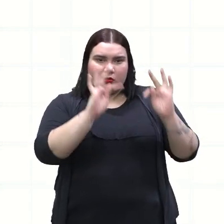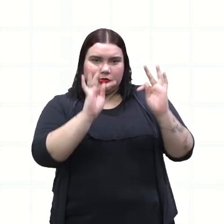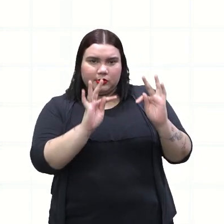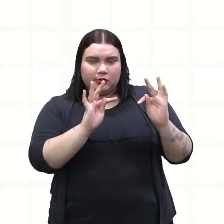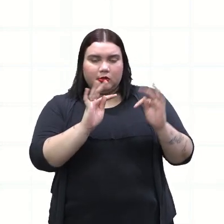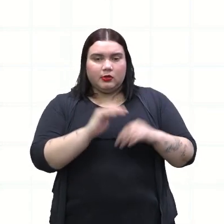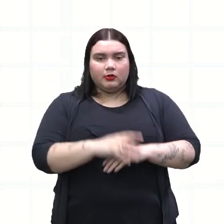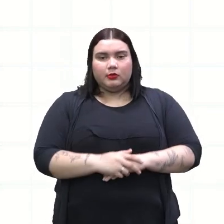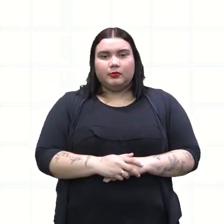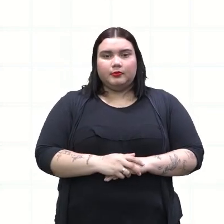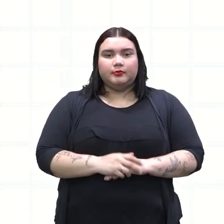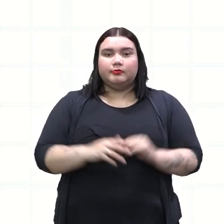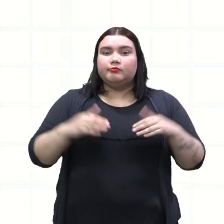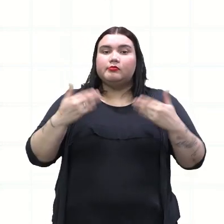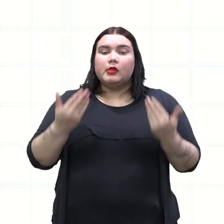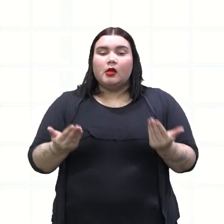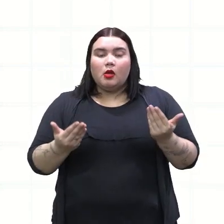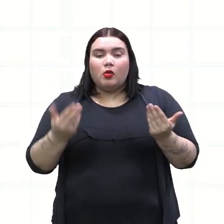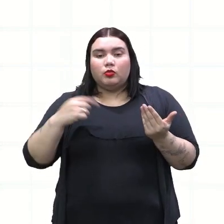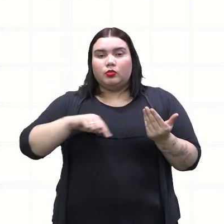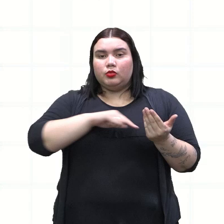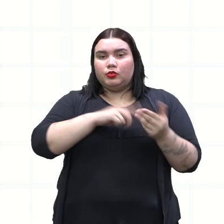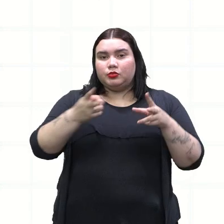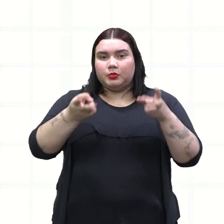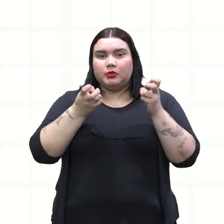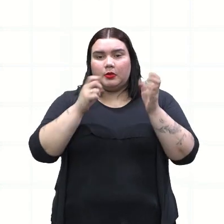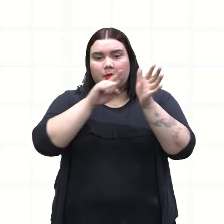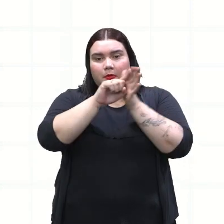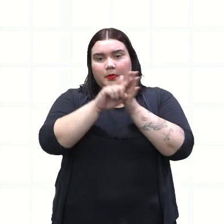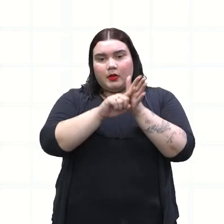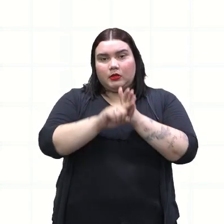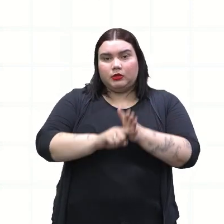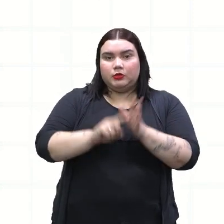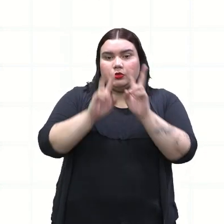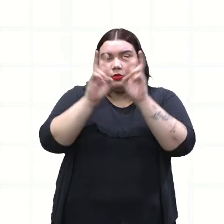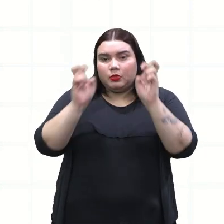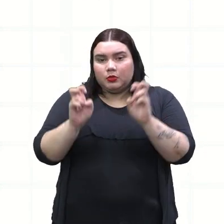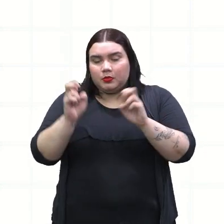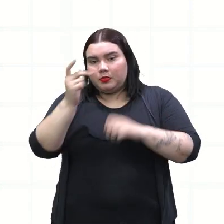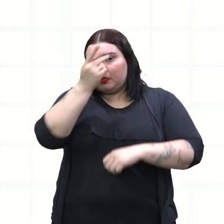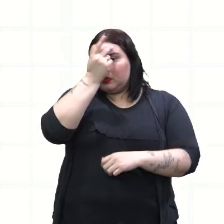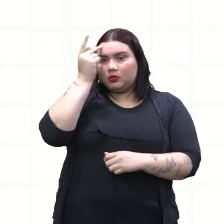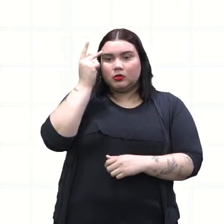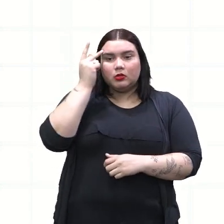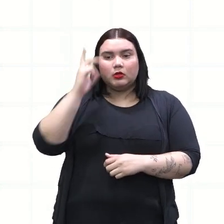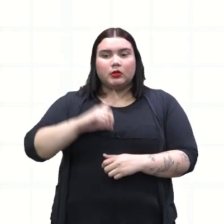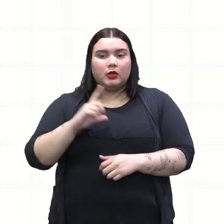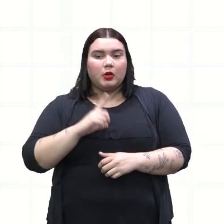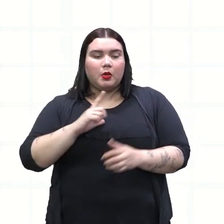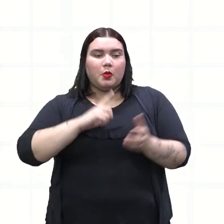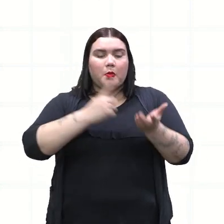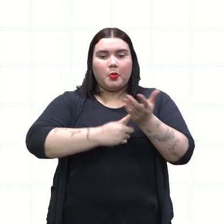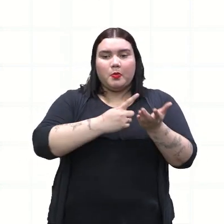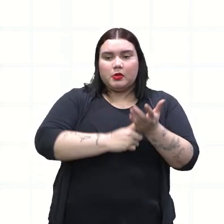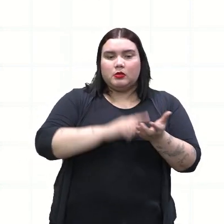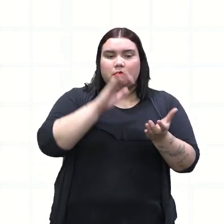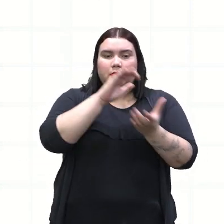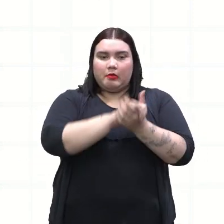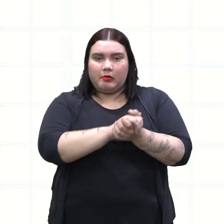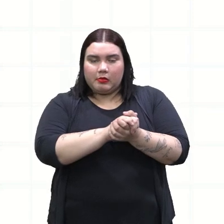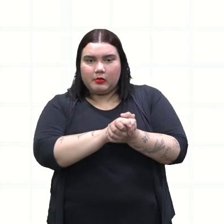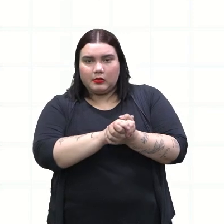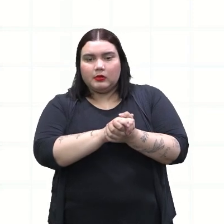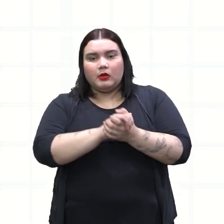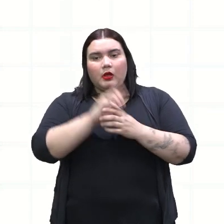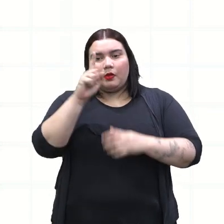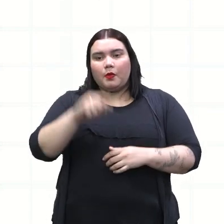holograms. Então, nesse caso aí, quando a gente fez a pesquisa sobre pessoas se comprometendo com holograms, era